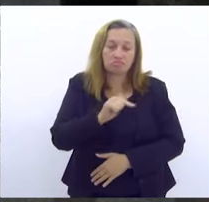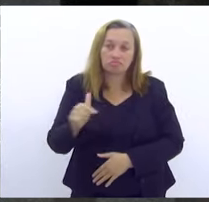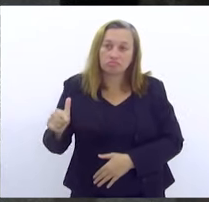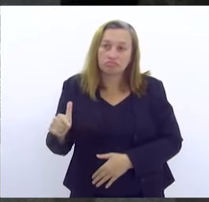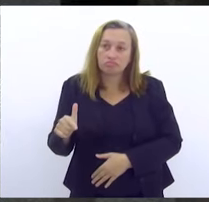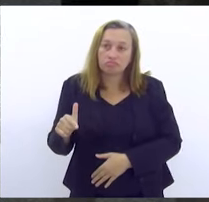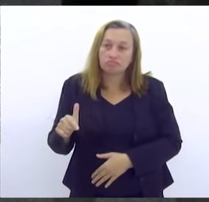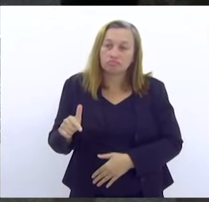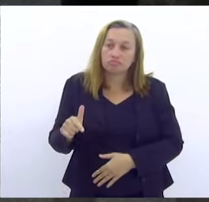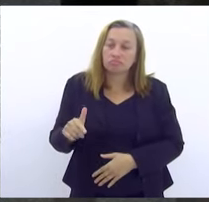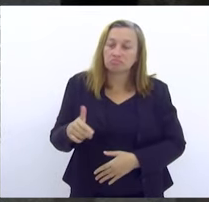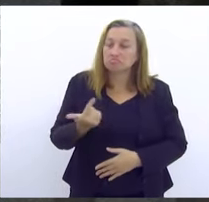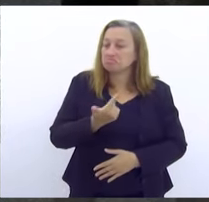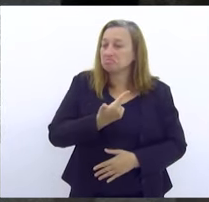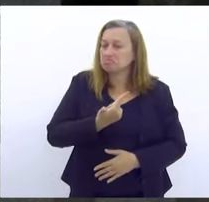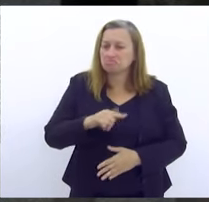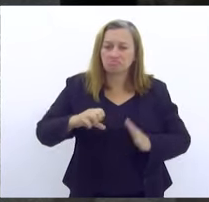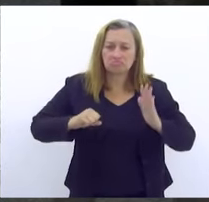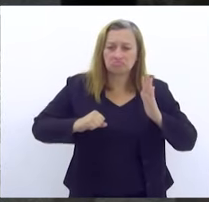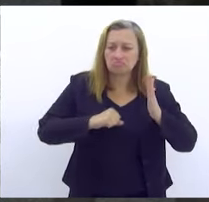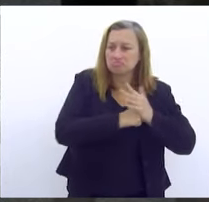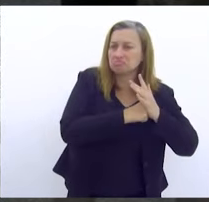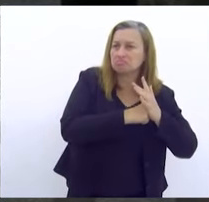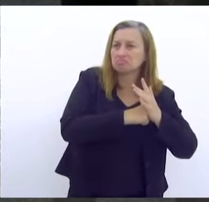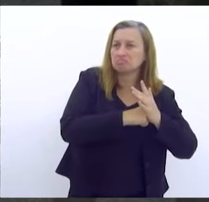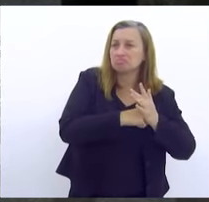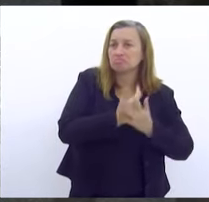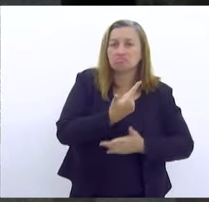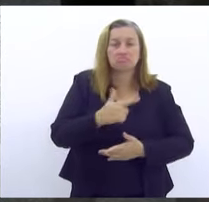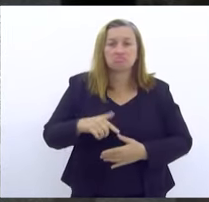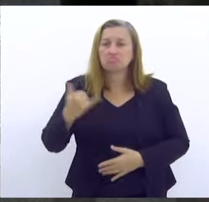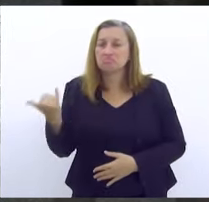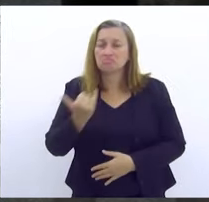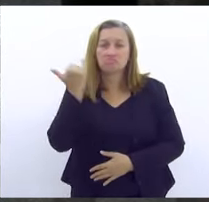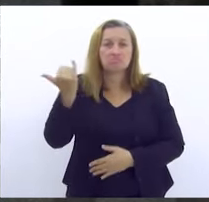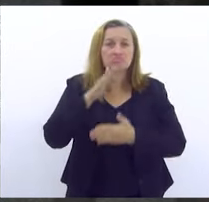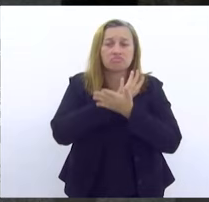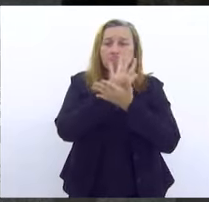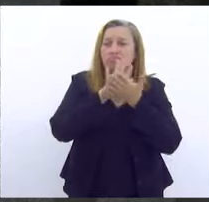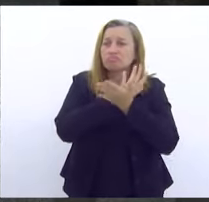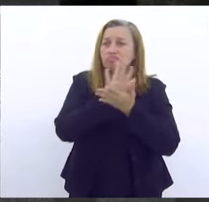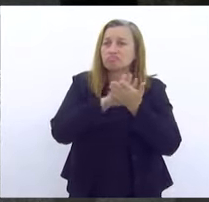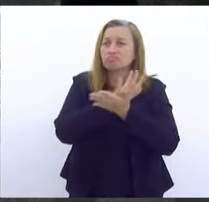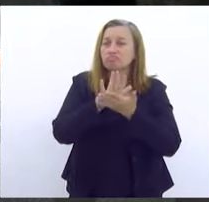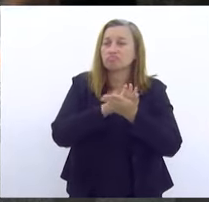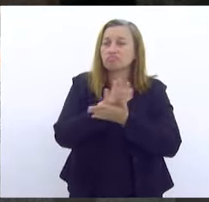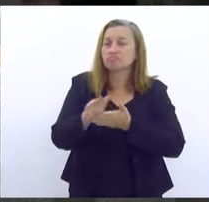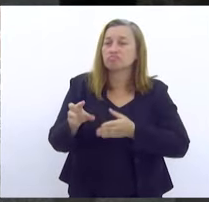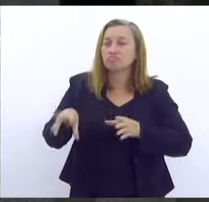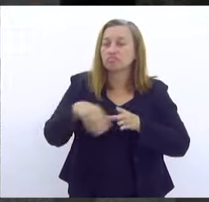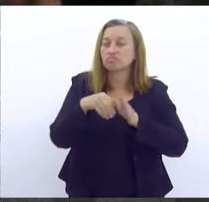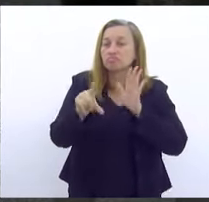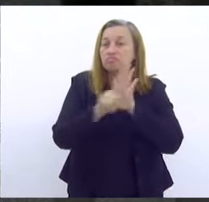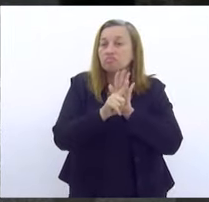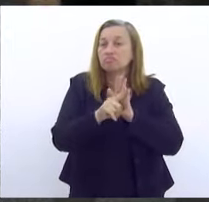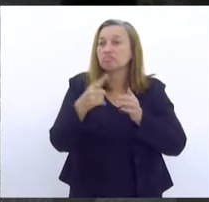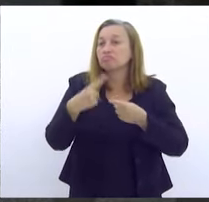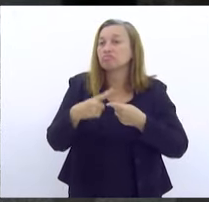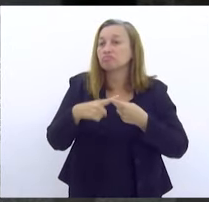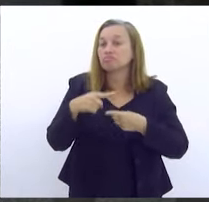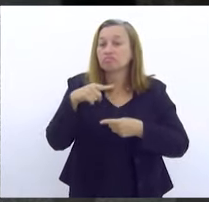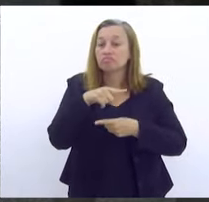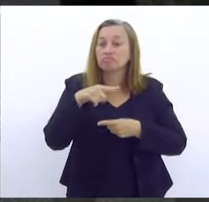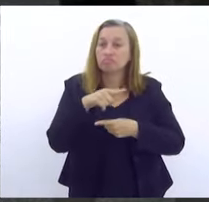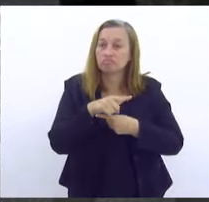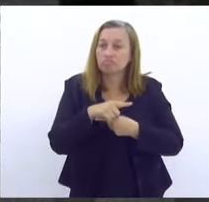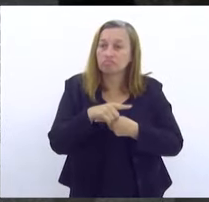Ora, se não vai gerar impactos, não tem importância nenhuma ficar na lei. Porque aquilo